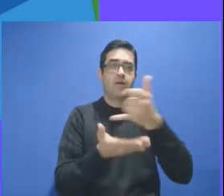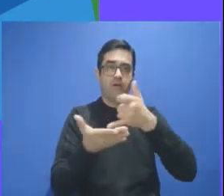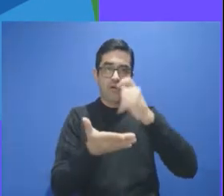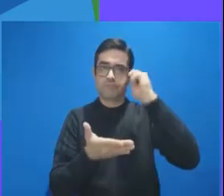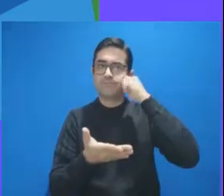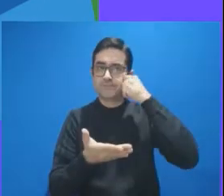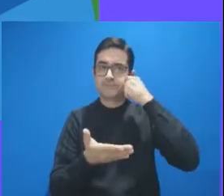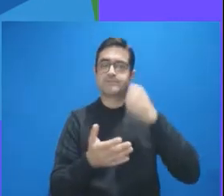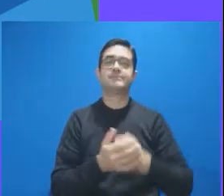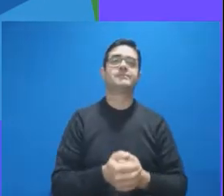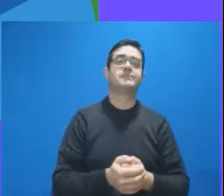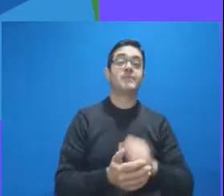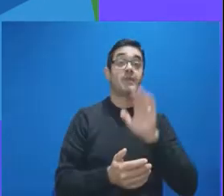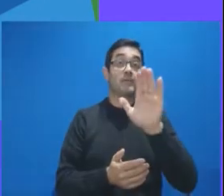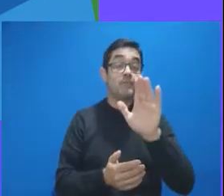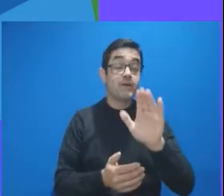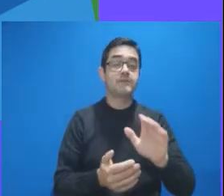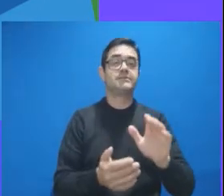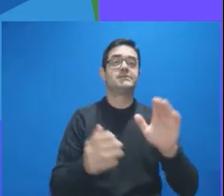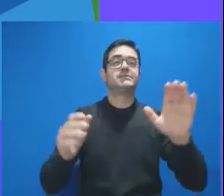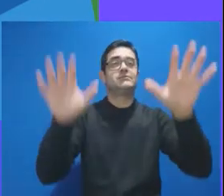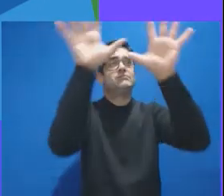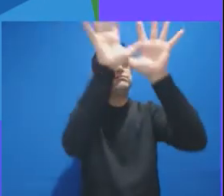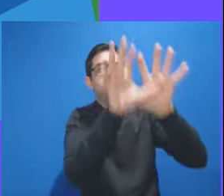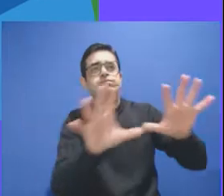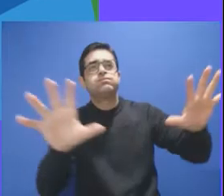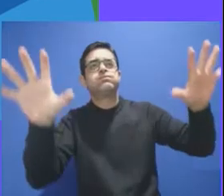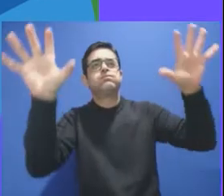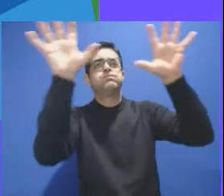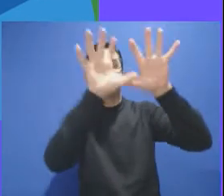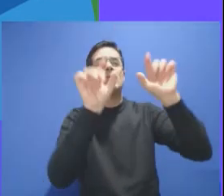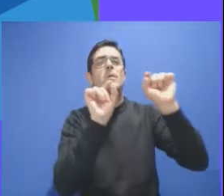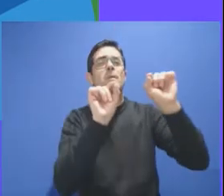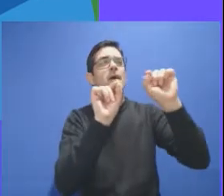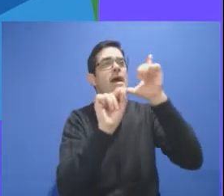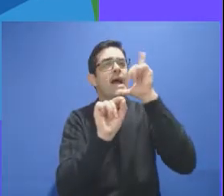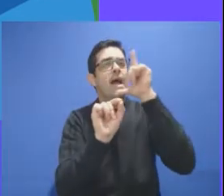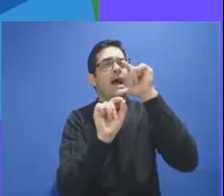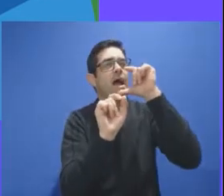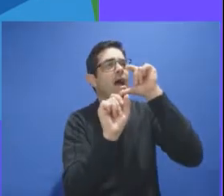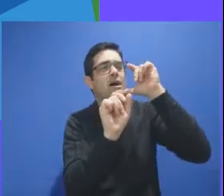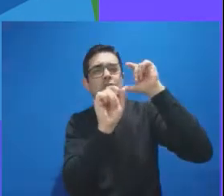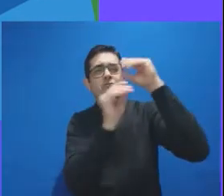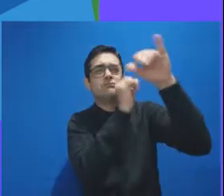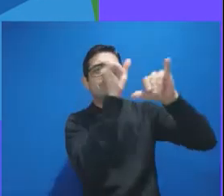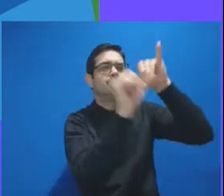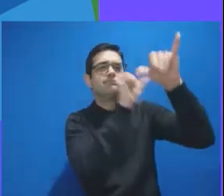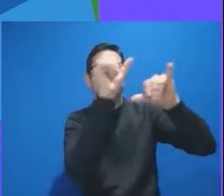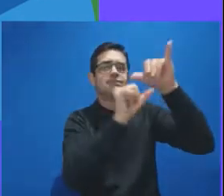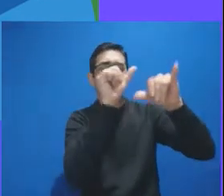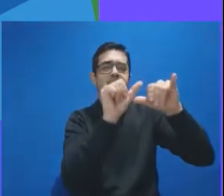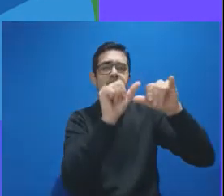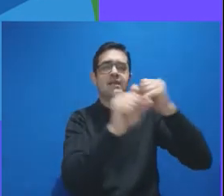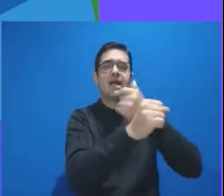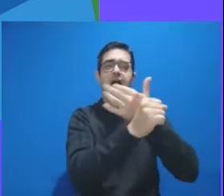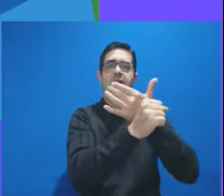petróleo. Na atmosfera, ele pode formar ácido sulfúrico por reações com a água. Então, o